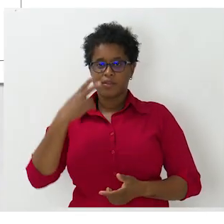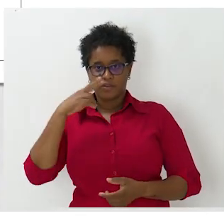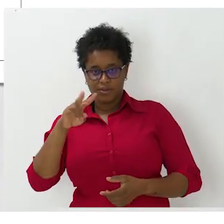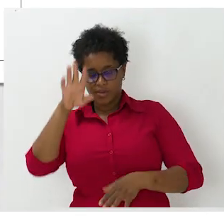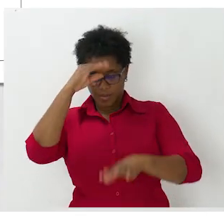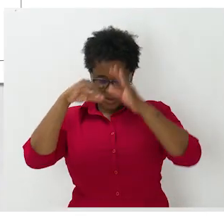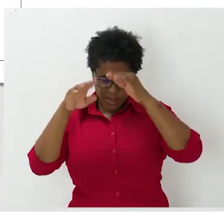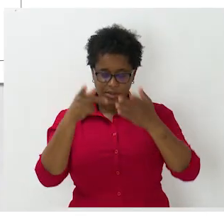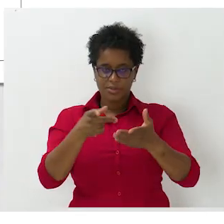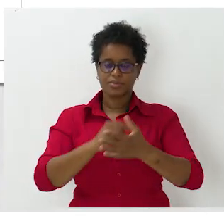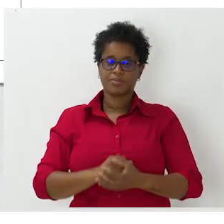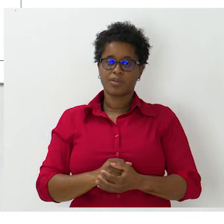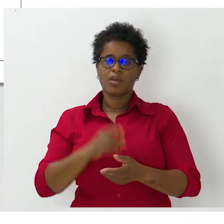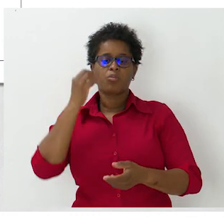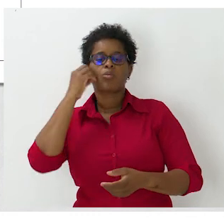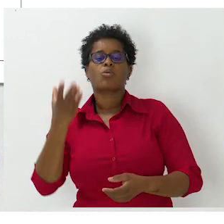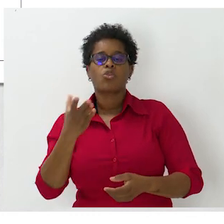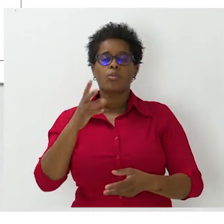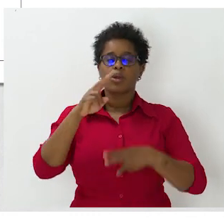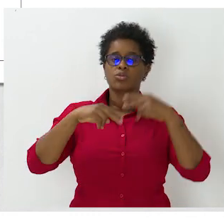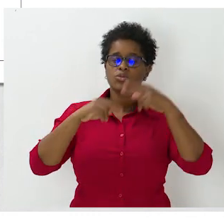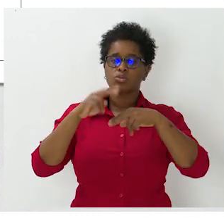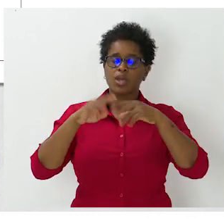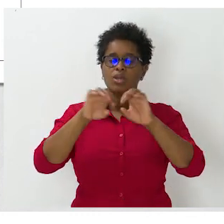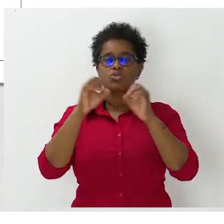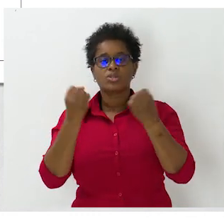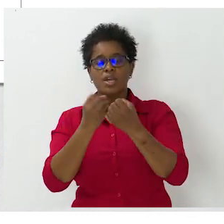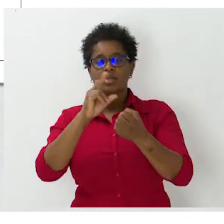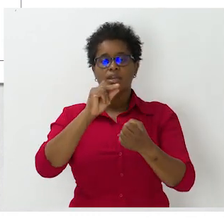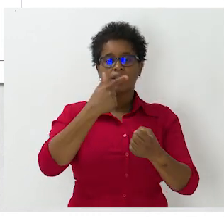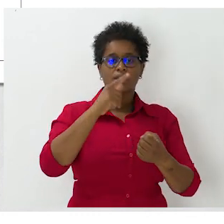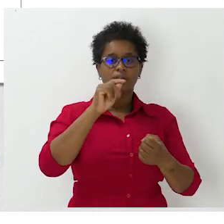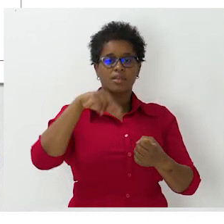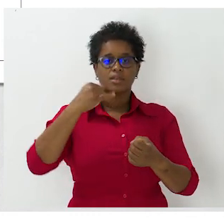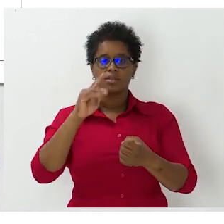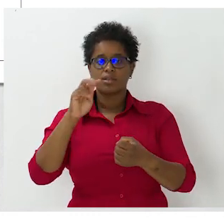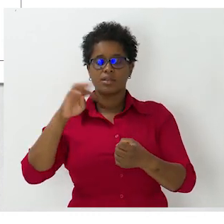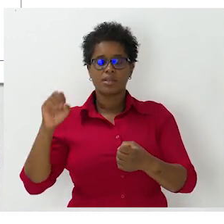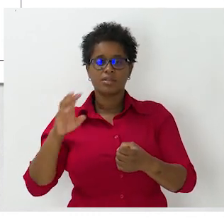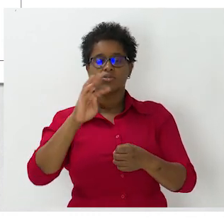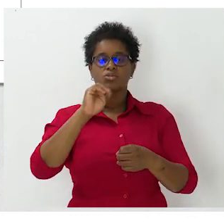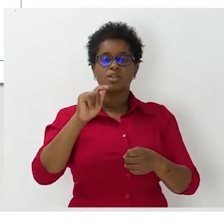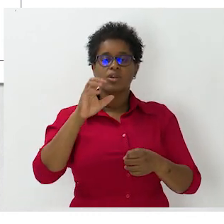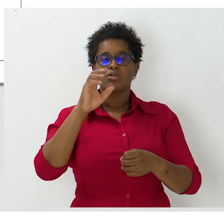Verificação de aprendizagem. Como era formada a sociedade ateniense no século V